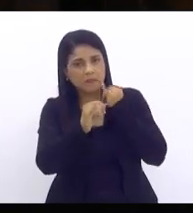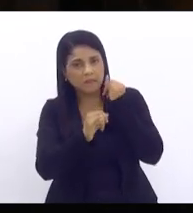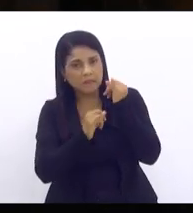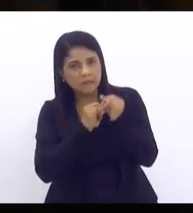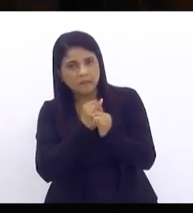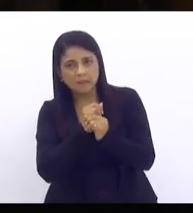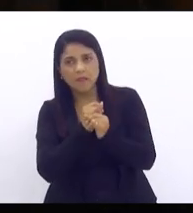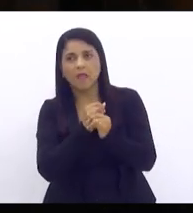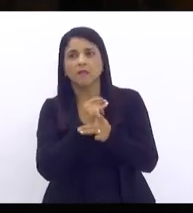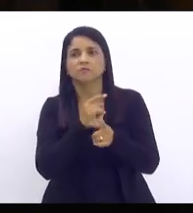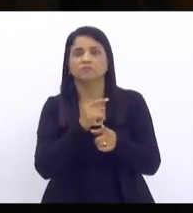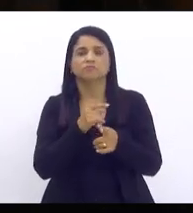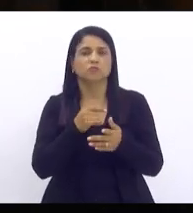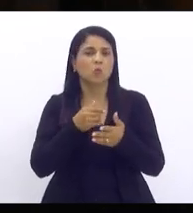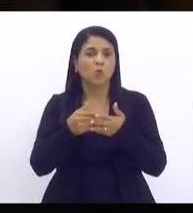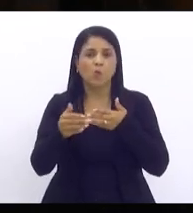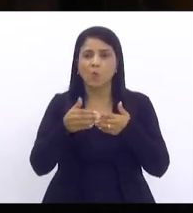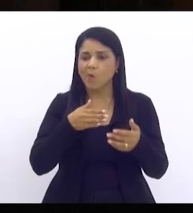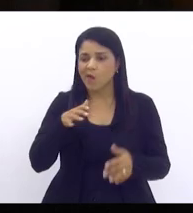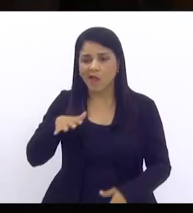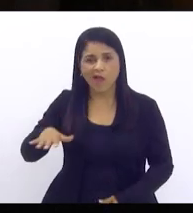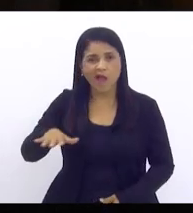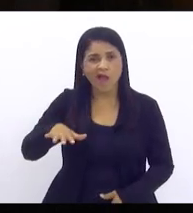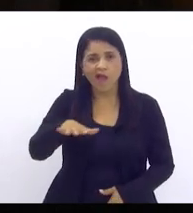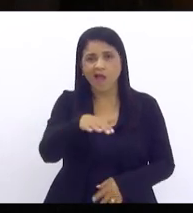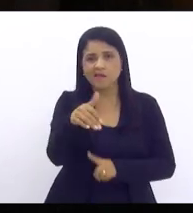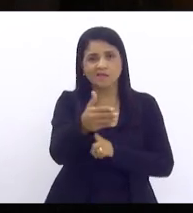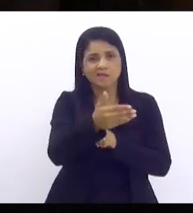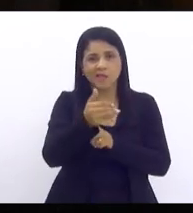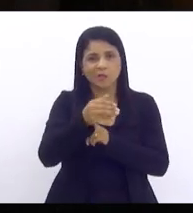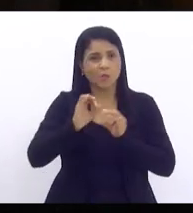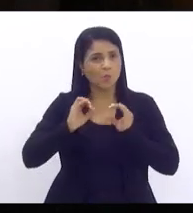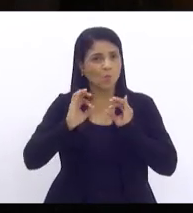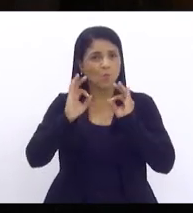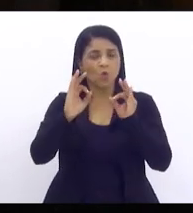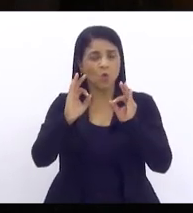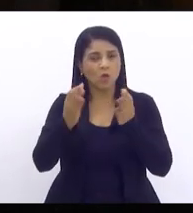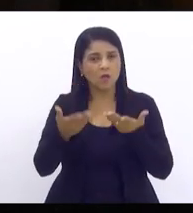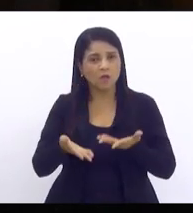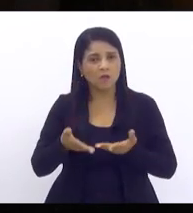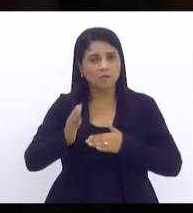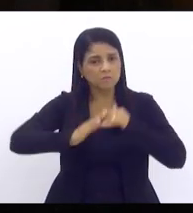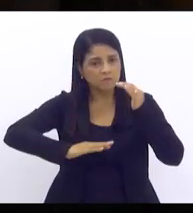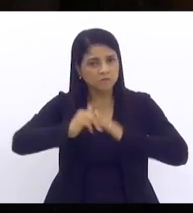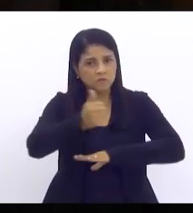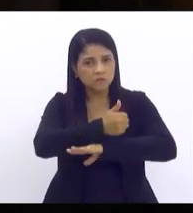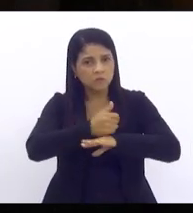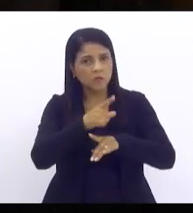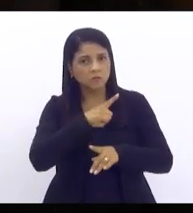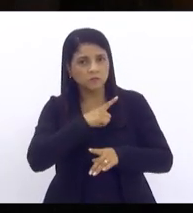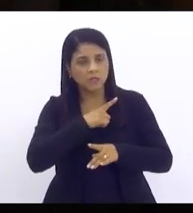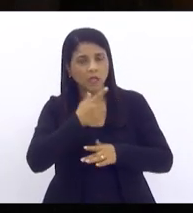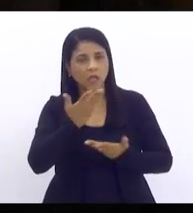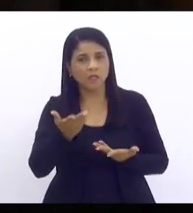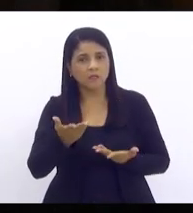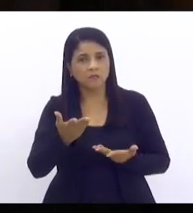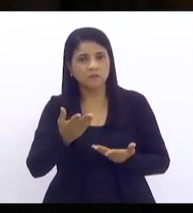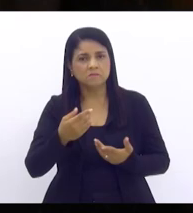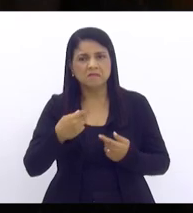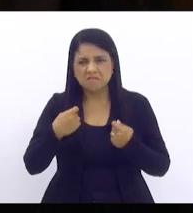qualquer dessas áreas. Por que precisamos de organizações